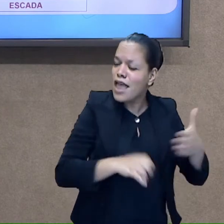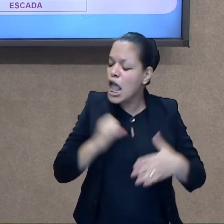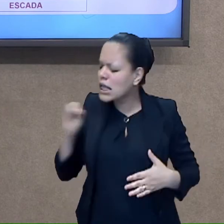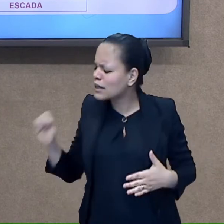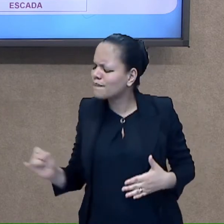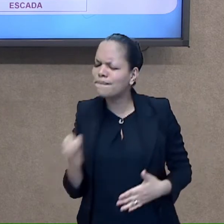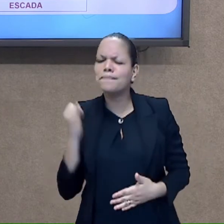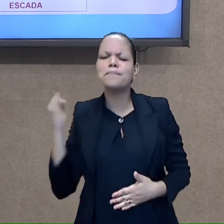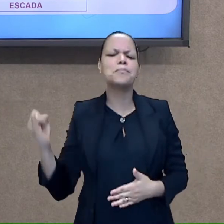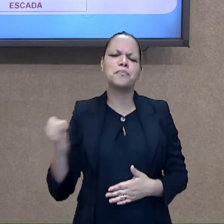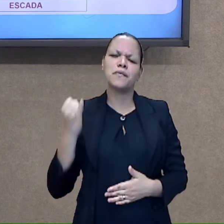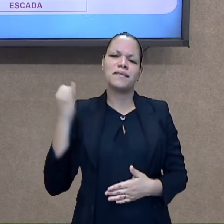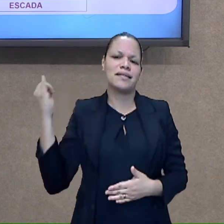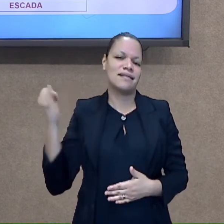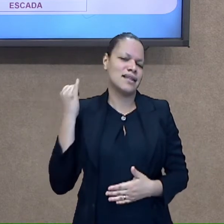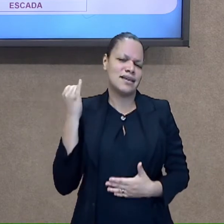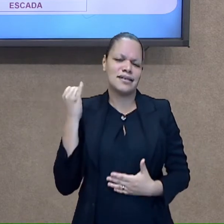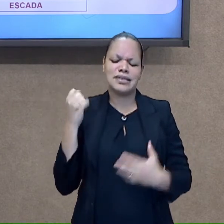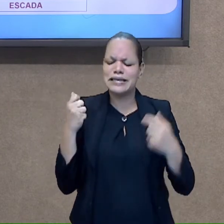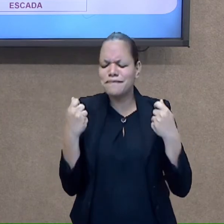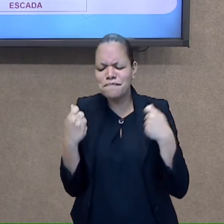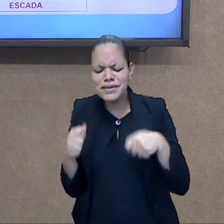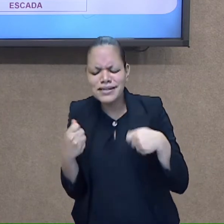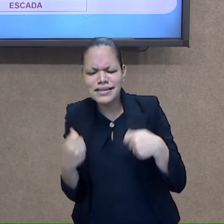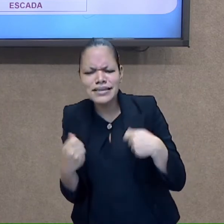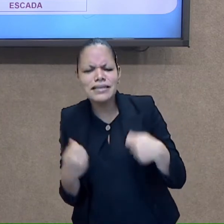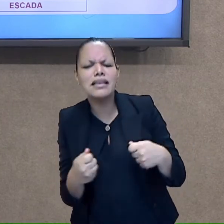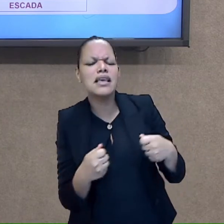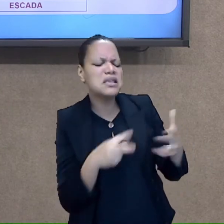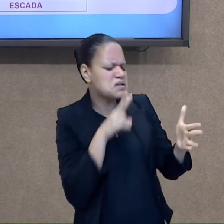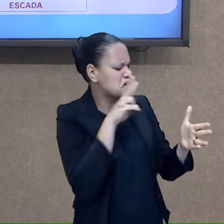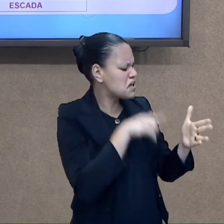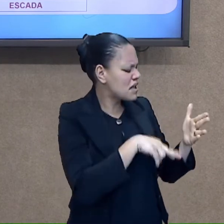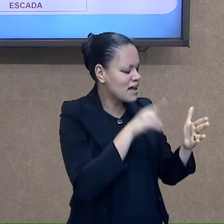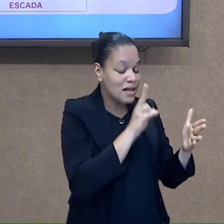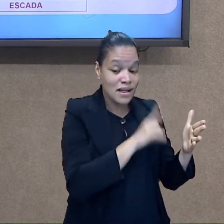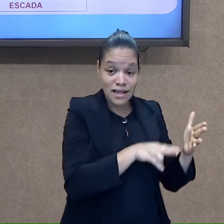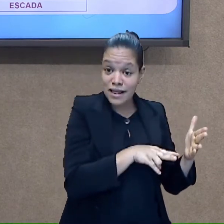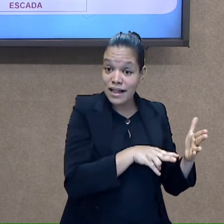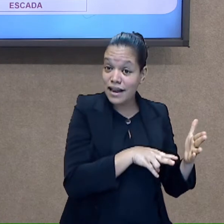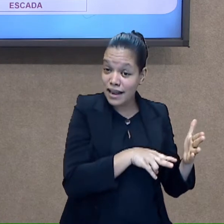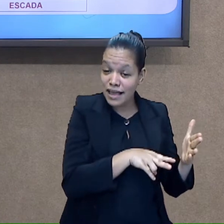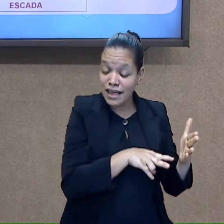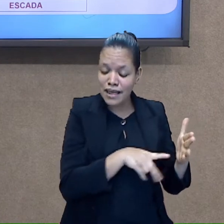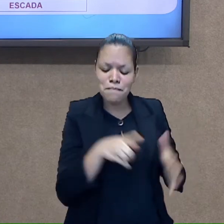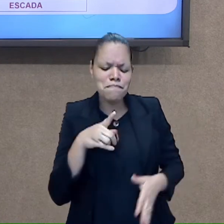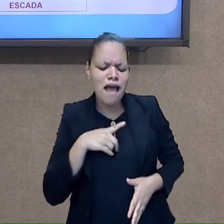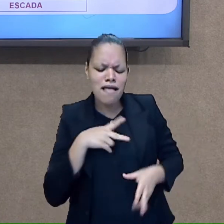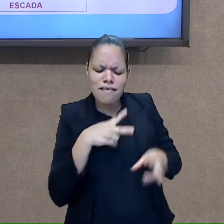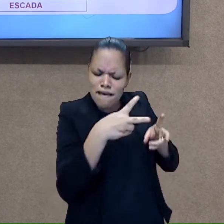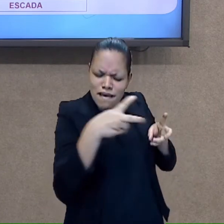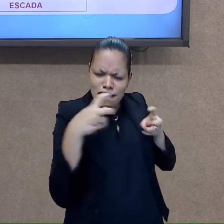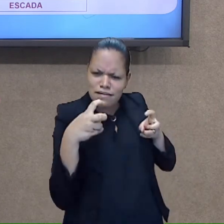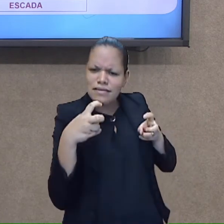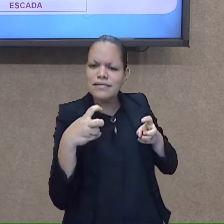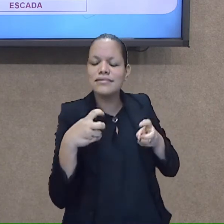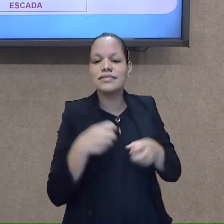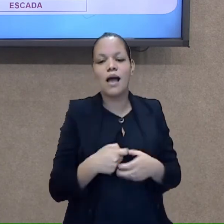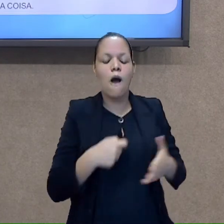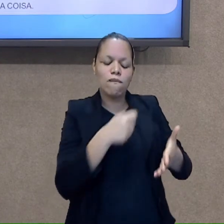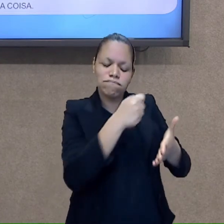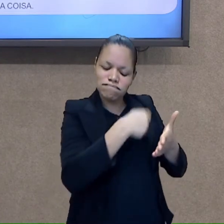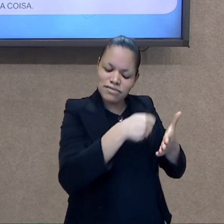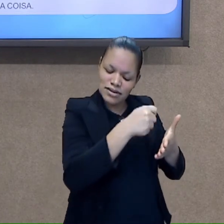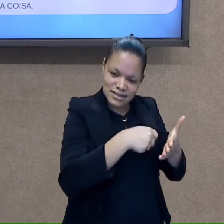mas são nesses momentos que a gente enxerga e reconhece a importância da leitura para nós. Vamos